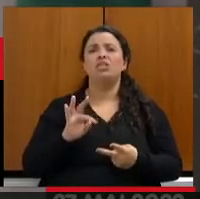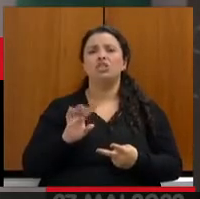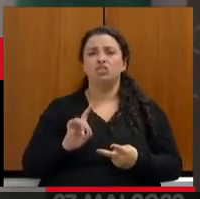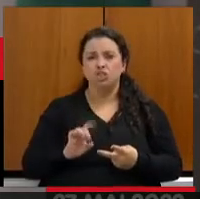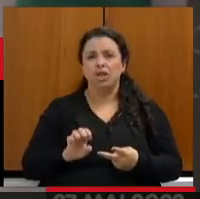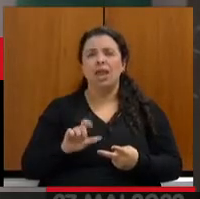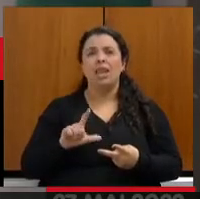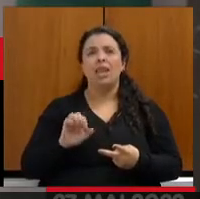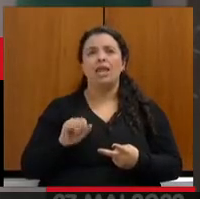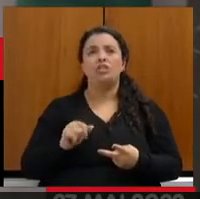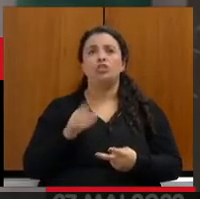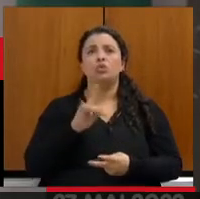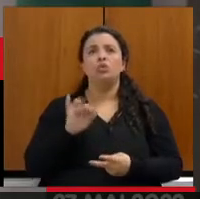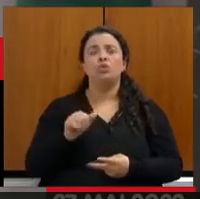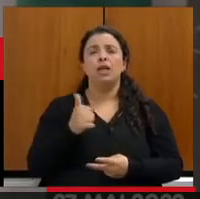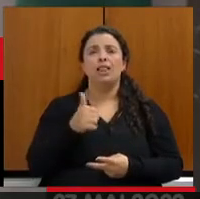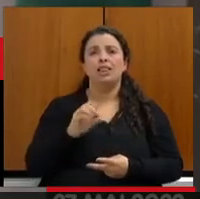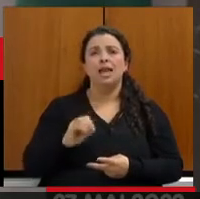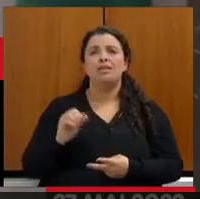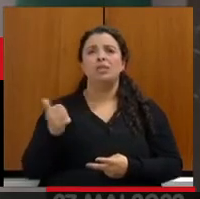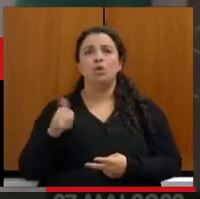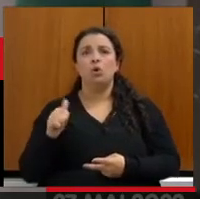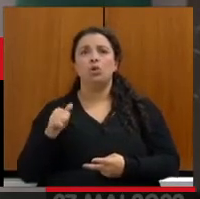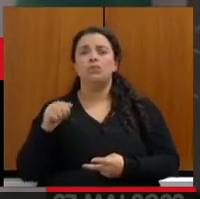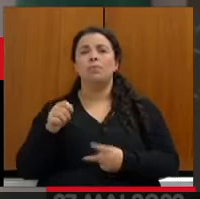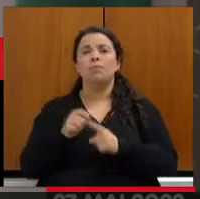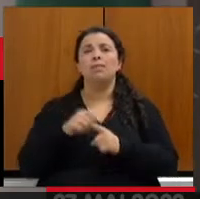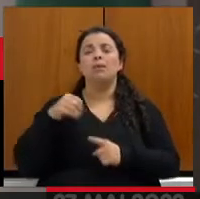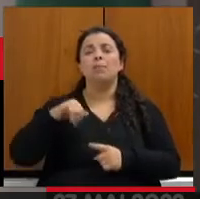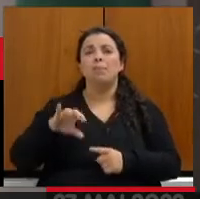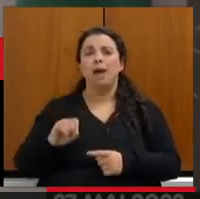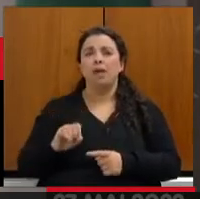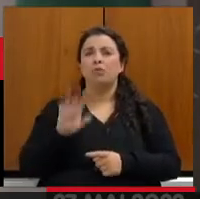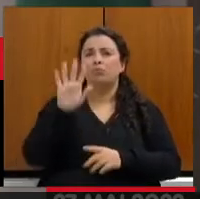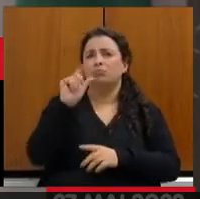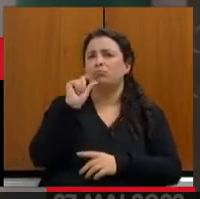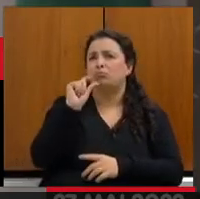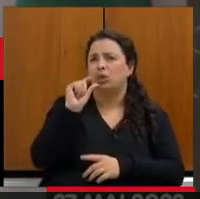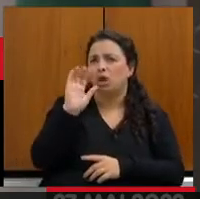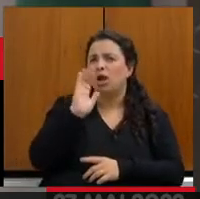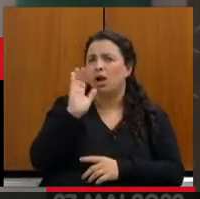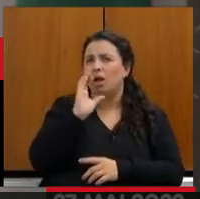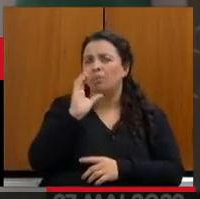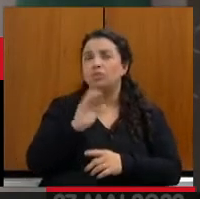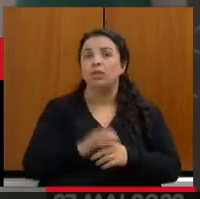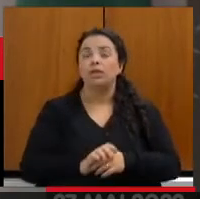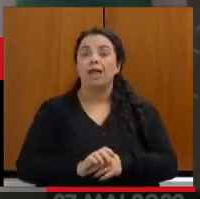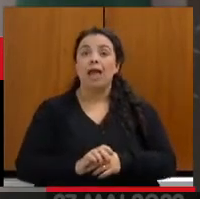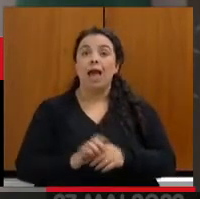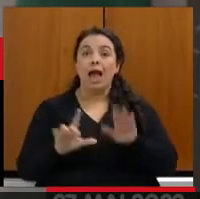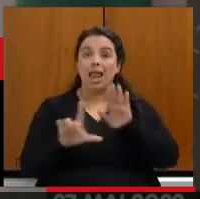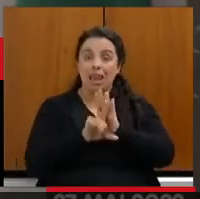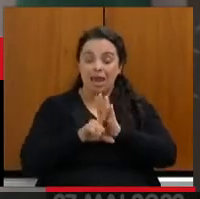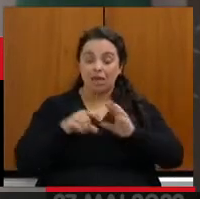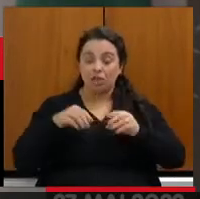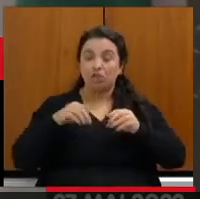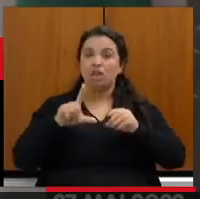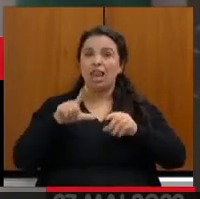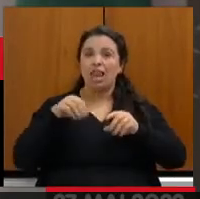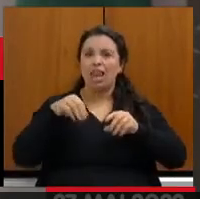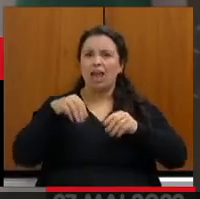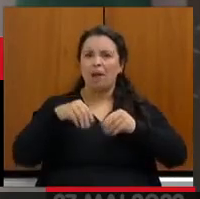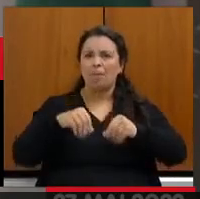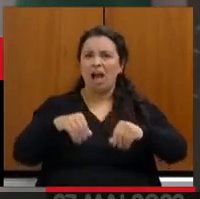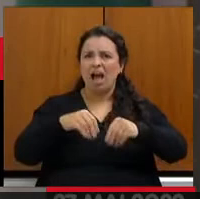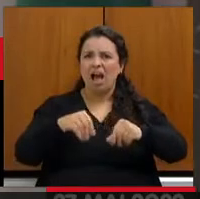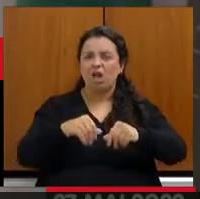só mais um minutinho eu só vou dar esse recadinho na lei de lá mas nunca mais tem uma lei